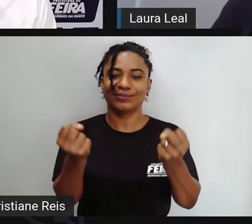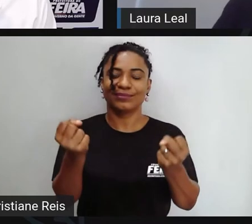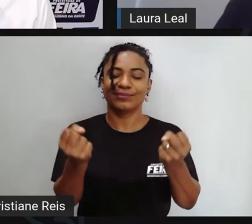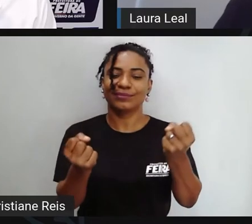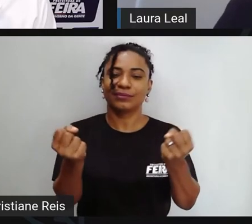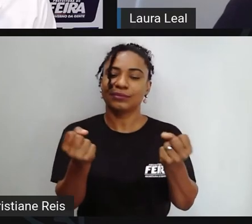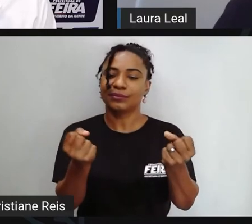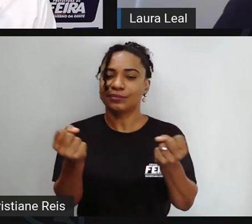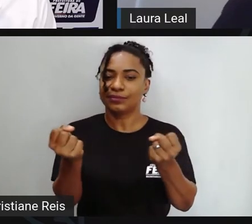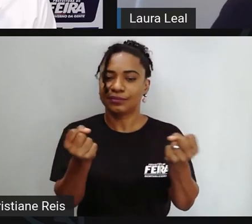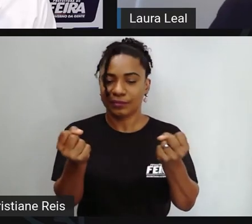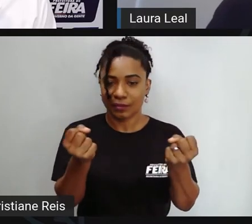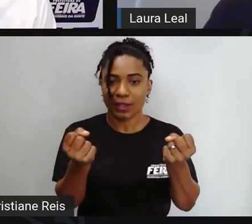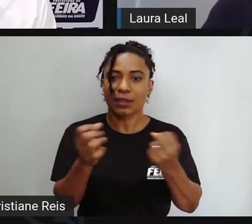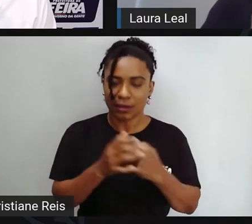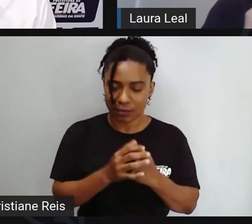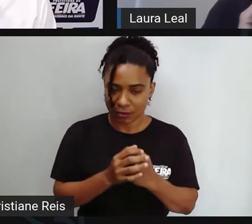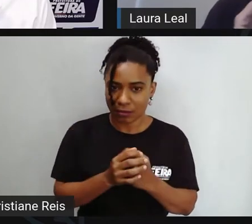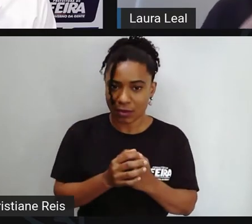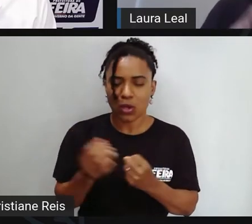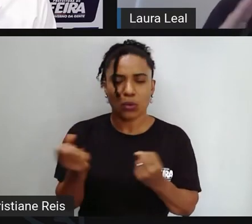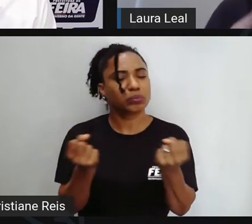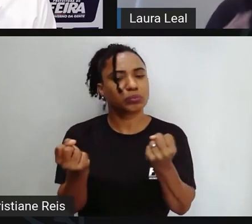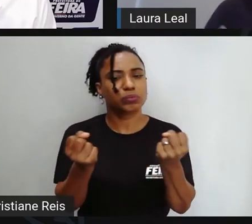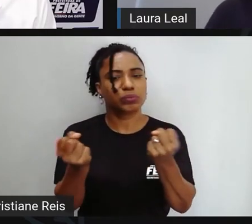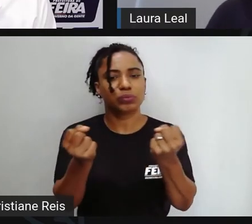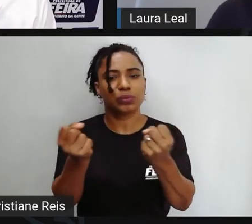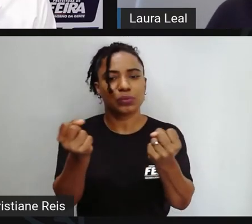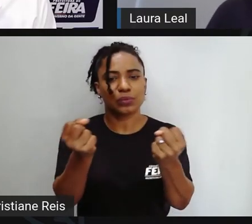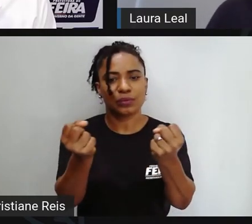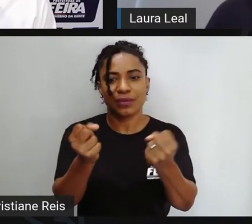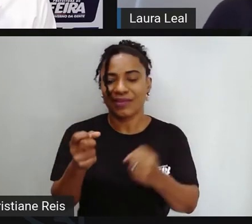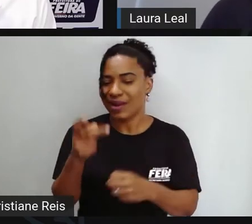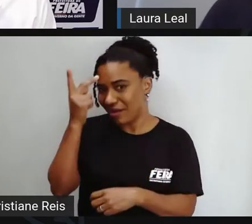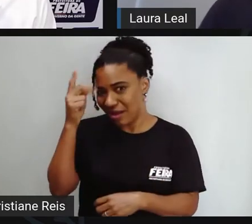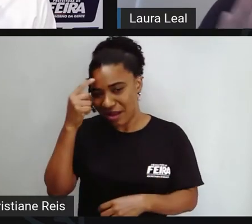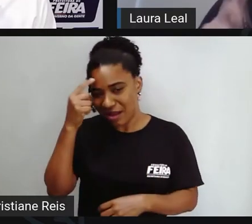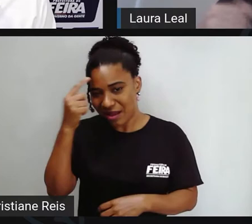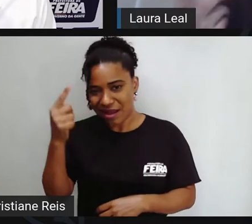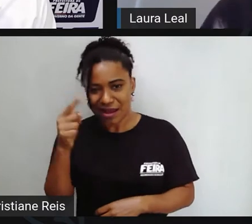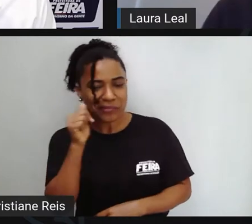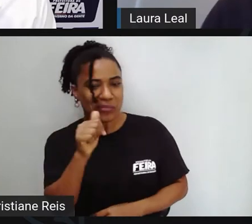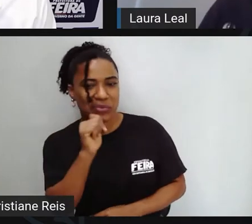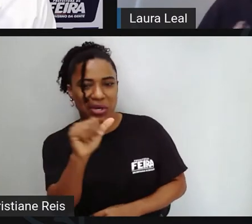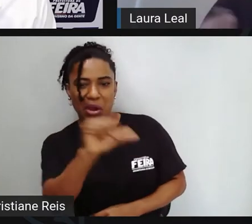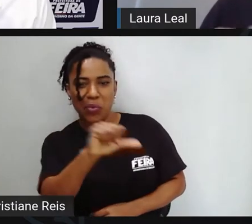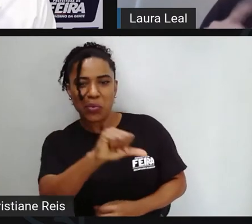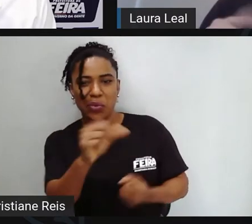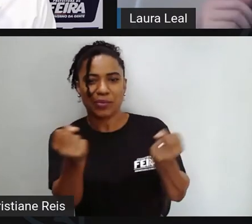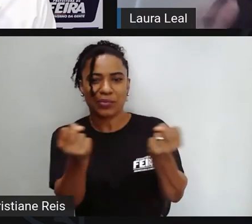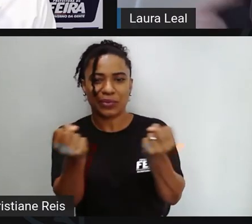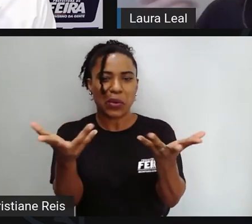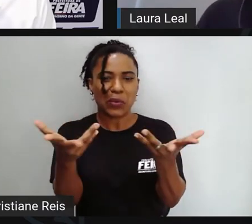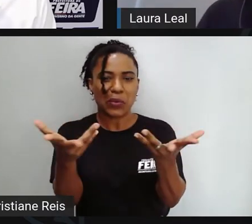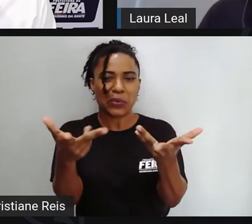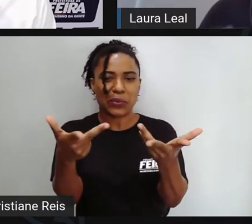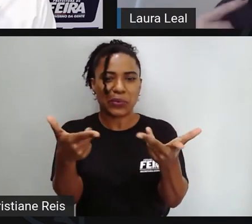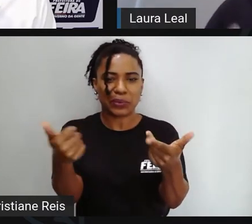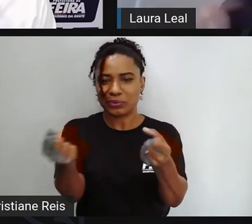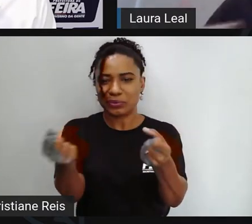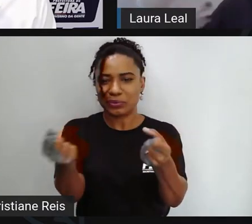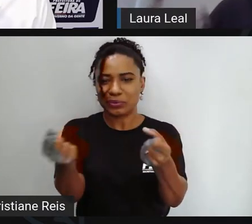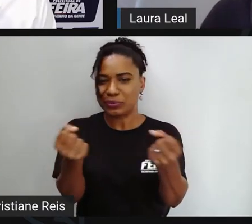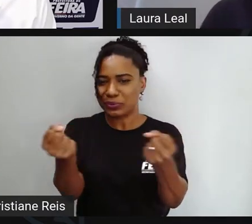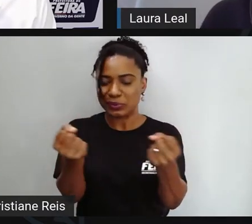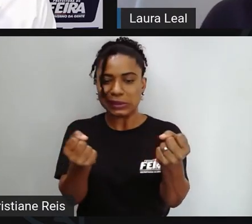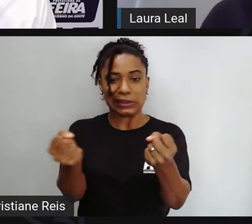conhecia muitos mais homens barbeiros, mas direção não é para mulher, né? Então a gente dirigindo é uma direção ruim, porque